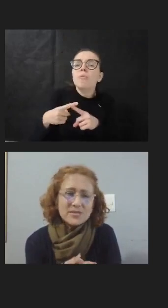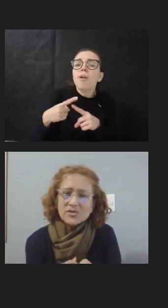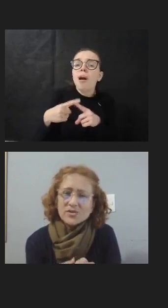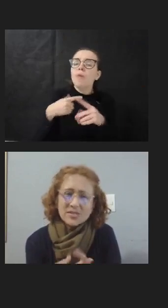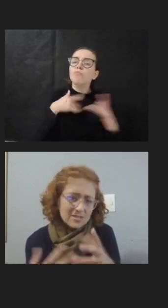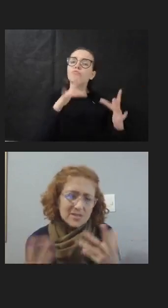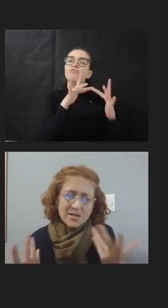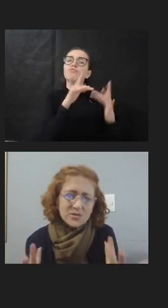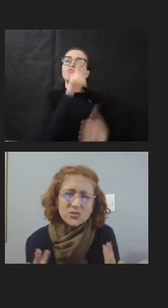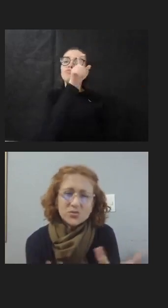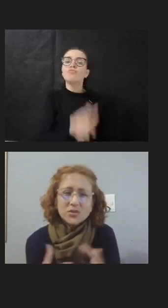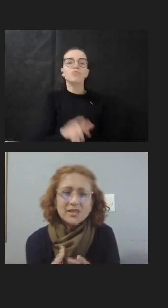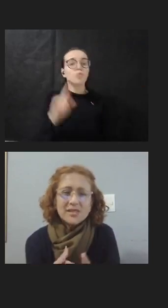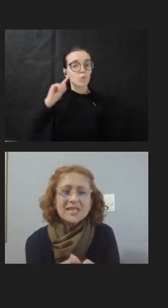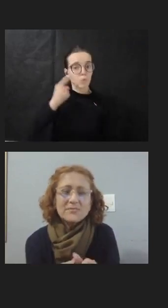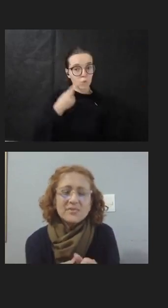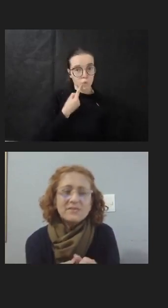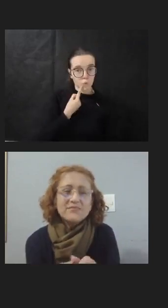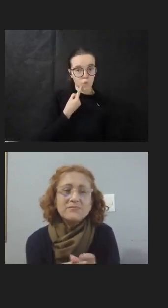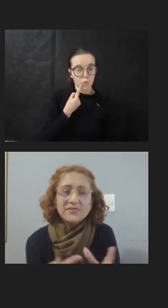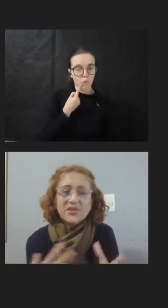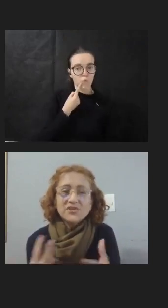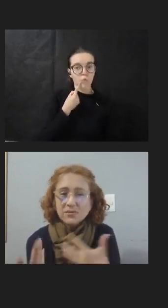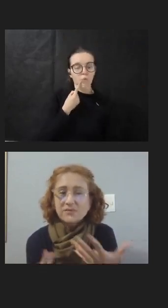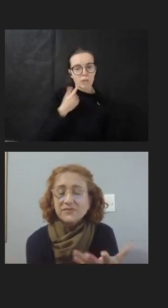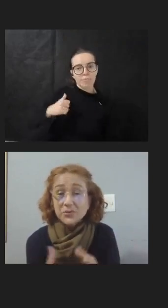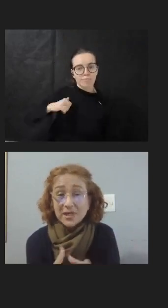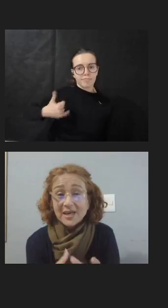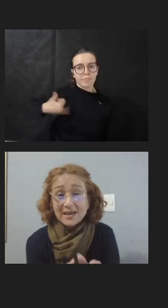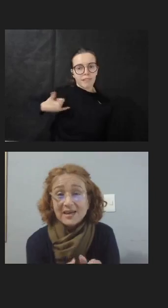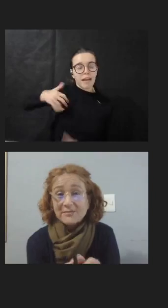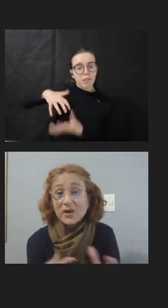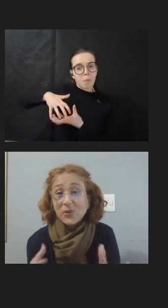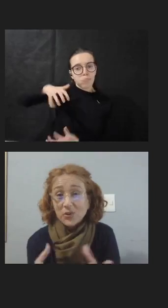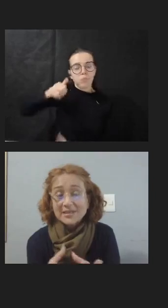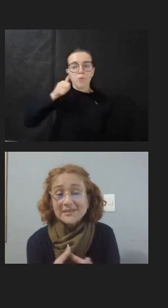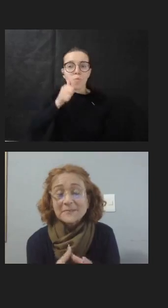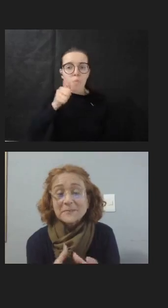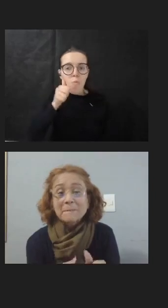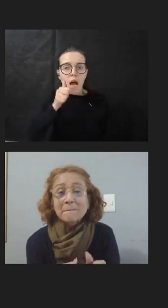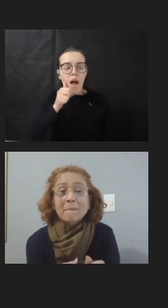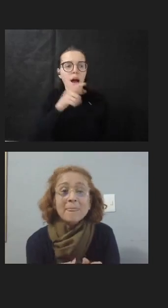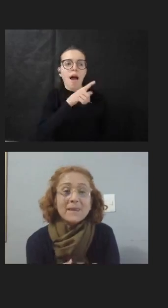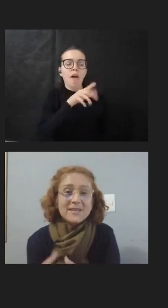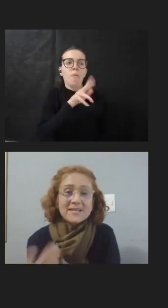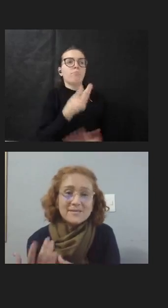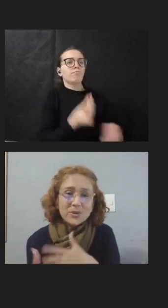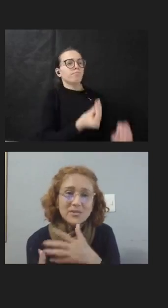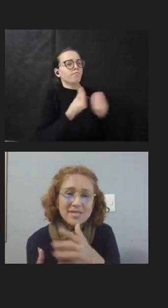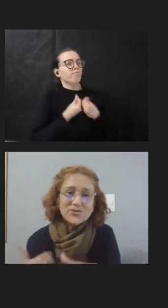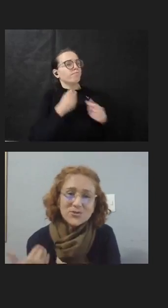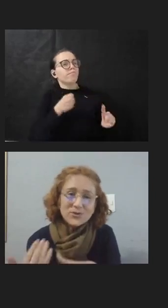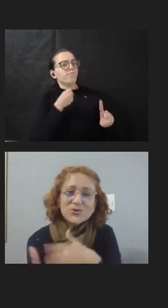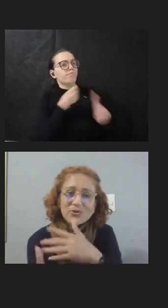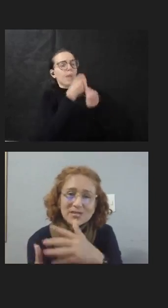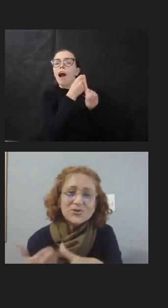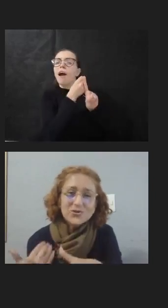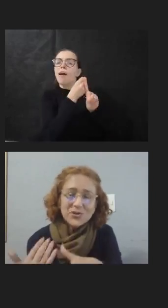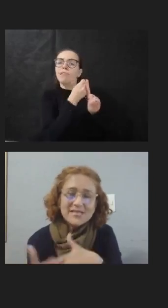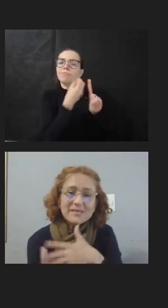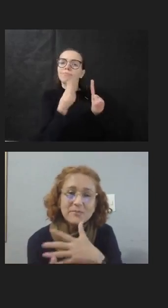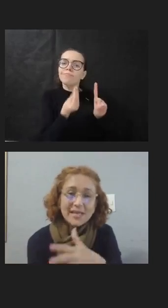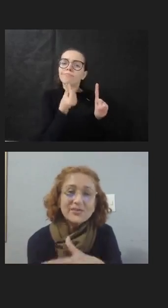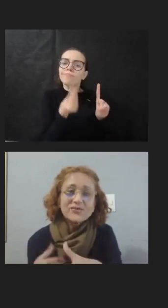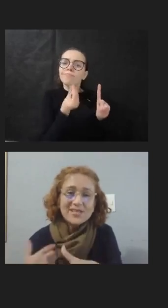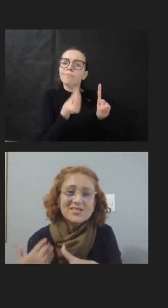senhora surda e ela me fez reconfigurar a minha rota. E nesse processo de construção de